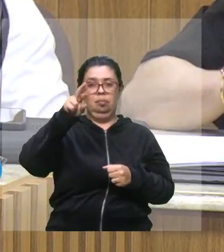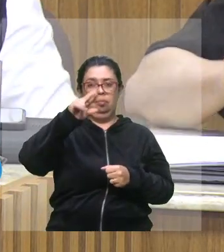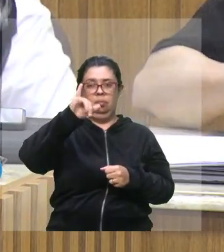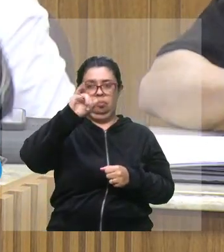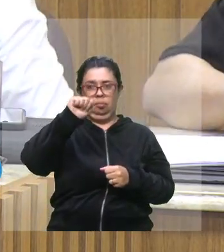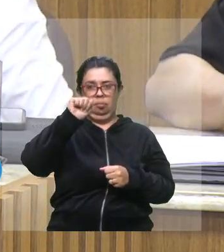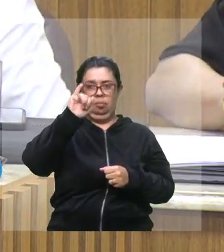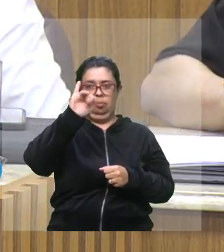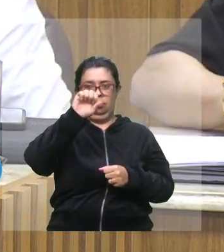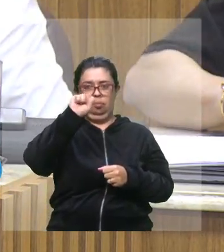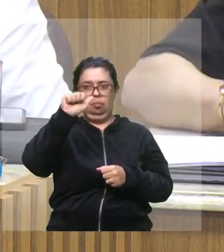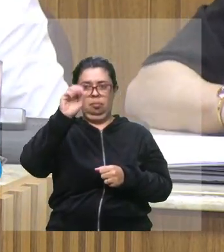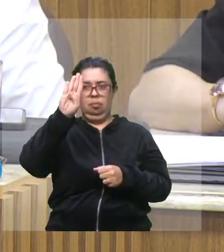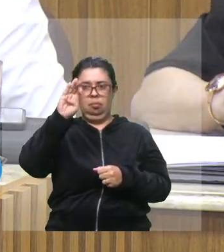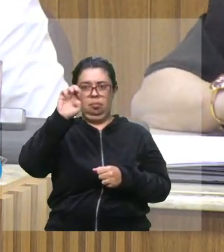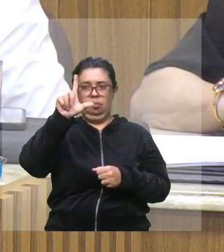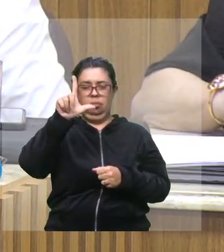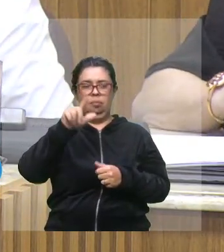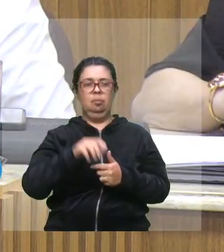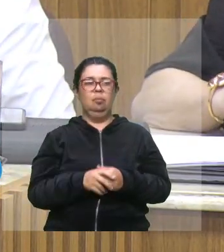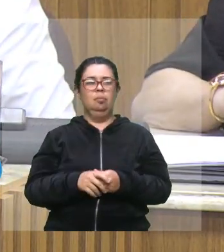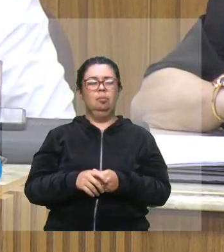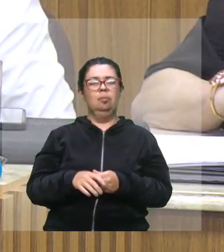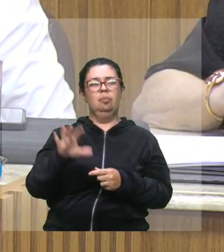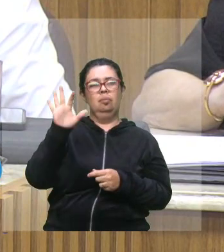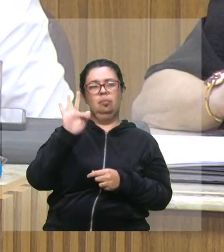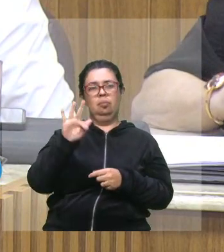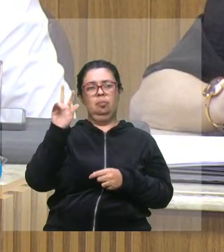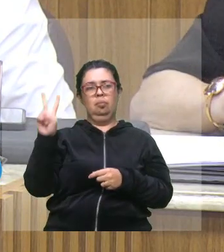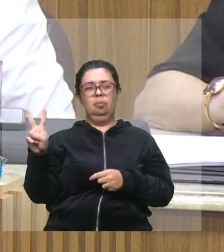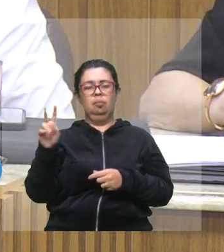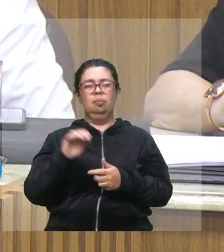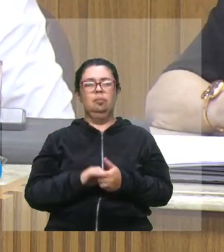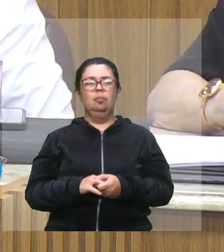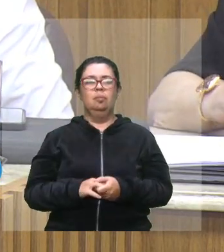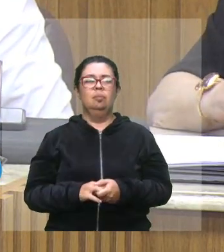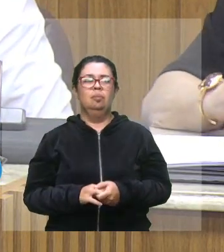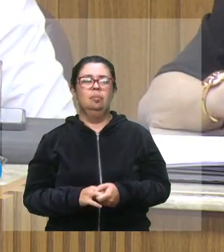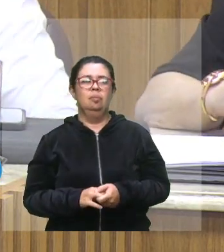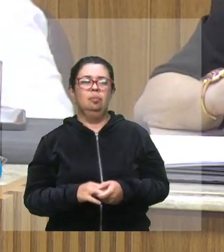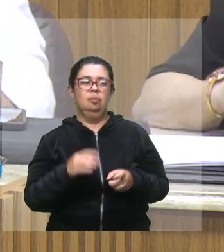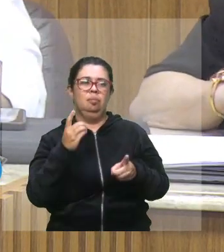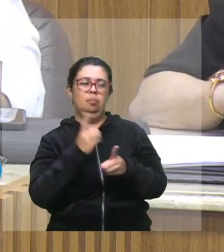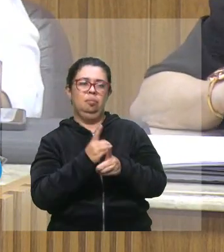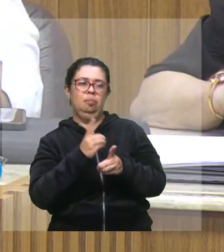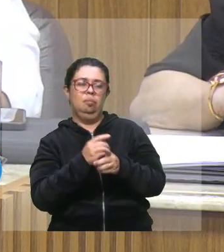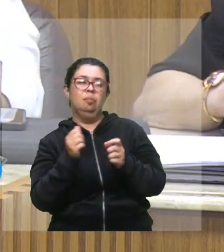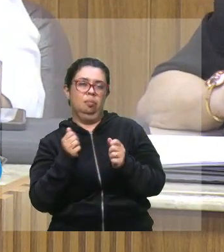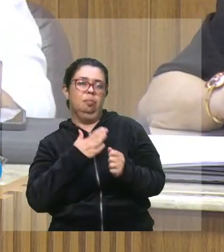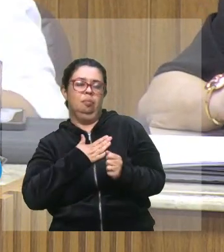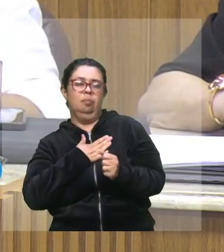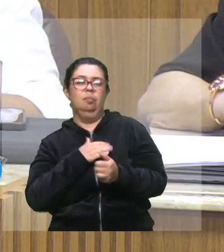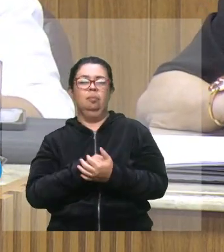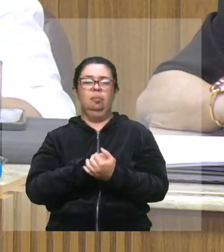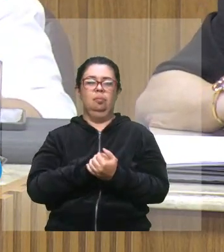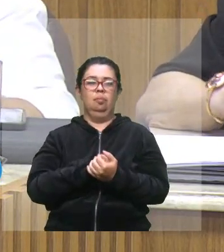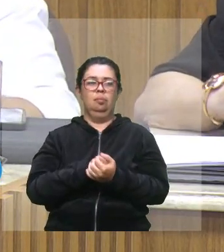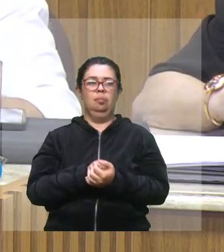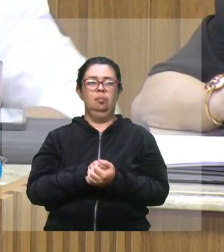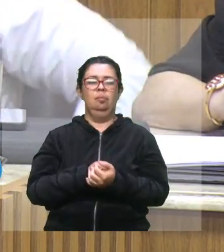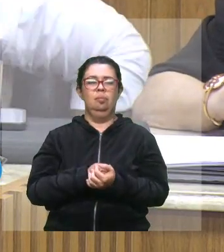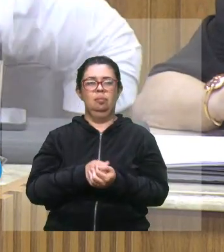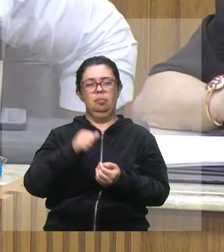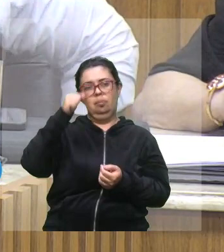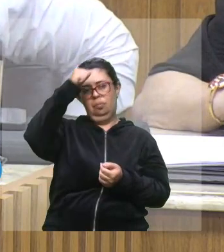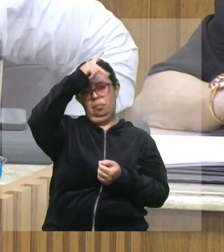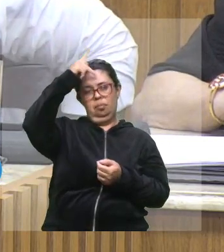hoje, né, o vereador Fernando Vieira, inclusive, se encontrava no momento ali comigo, quando o prefeito